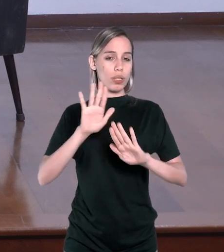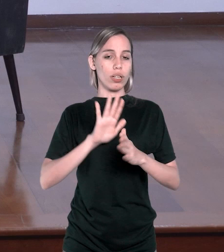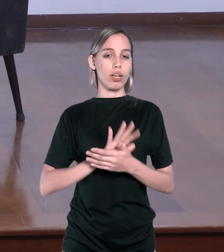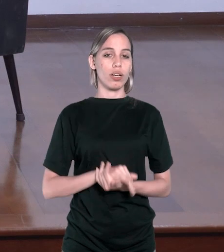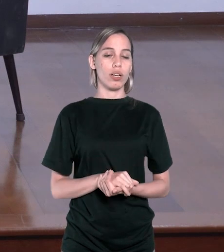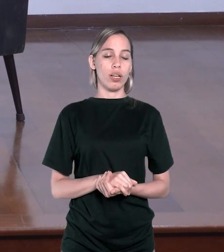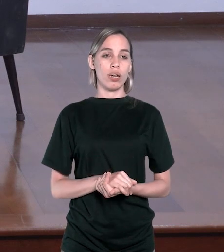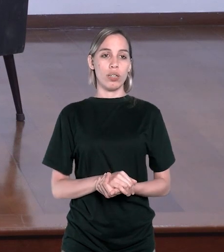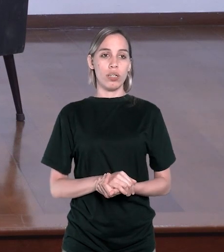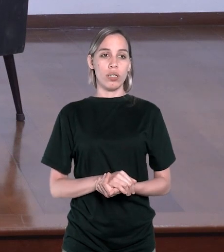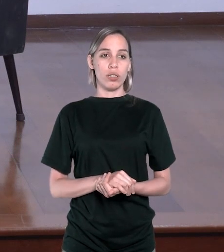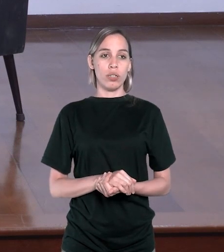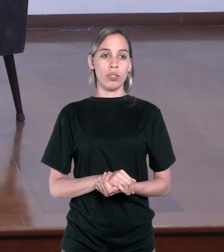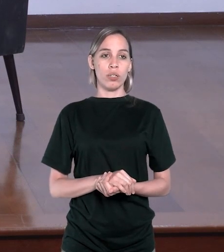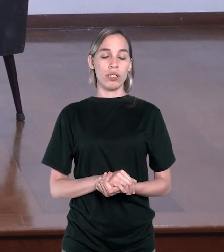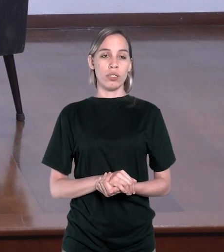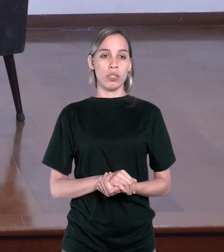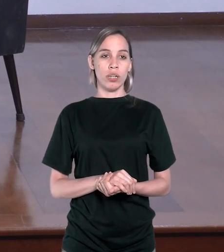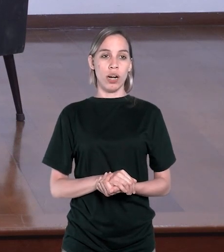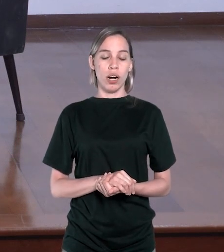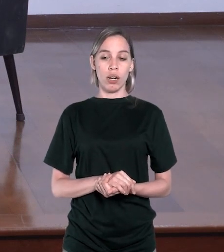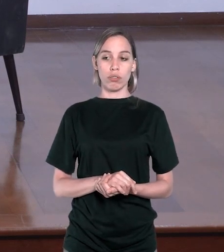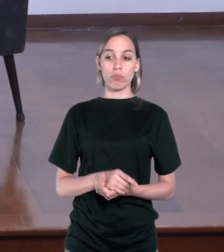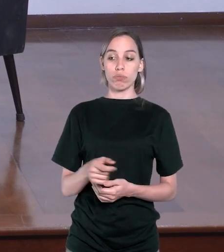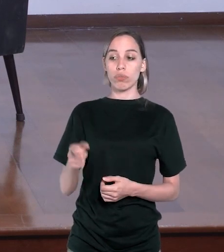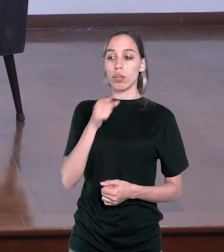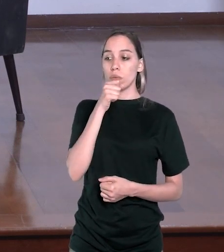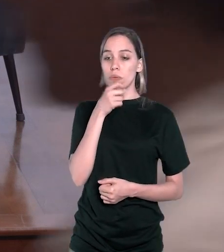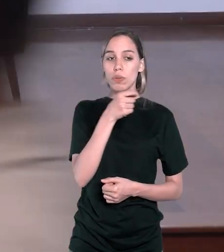Um espectador faz uma pergunta a Marta.